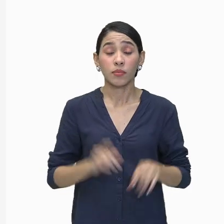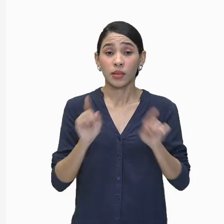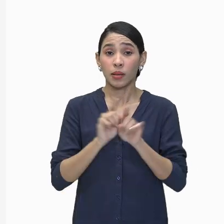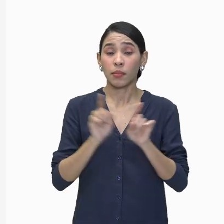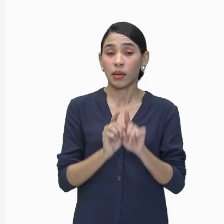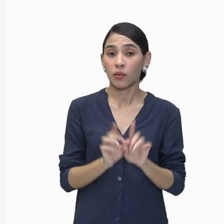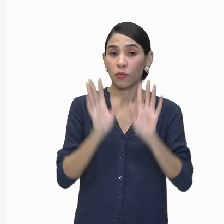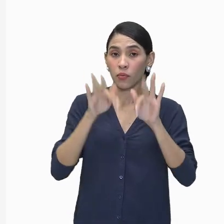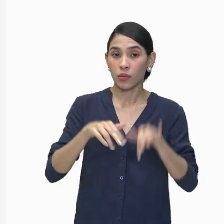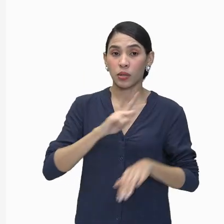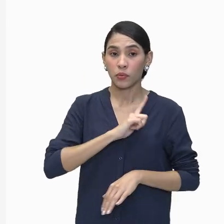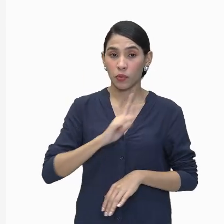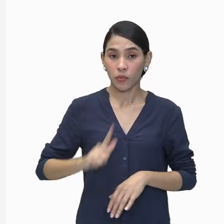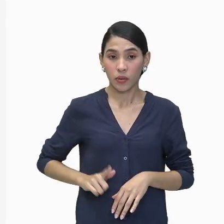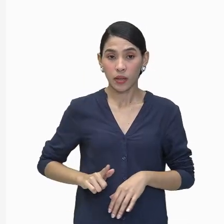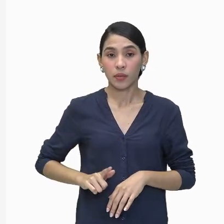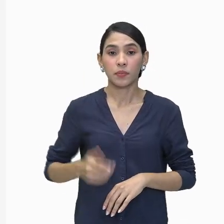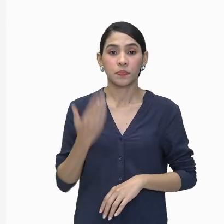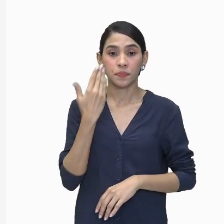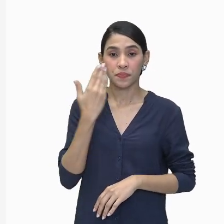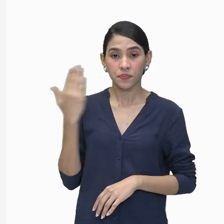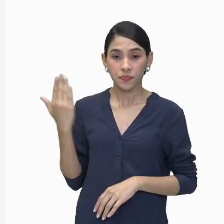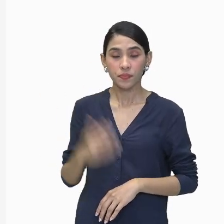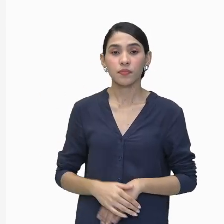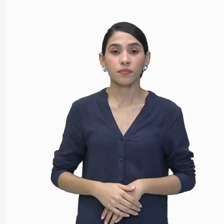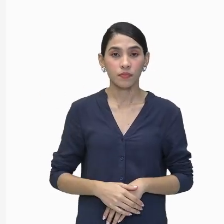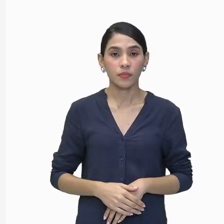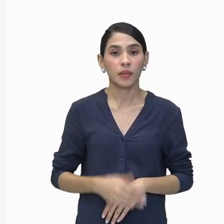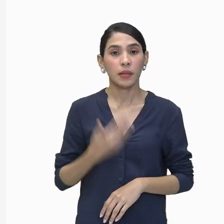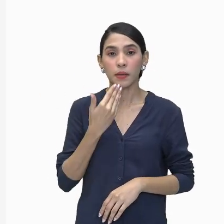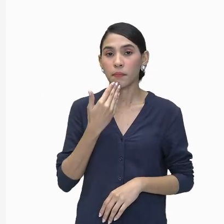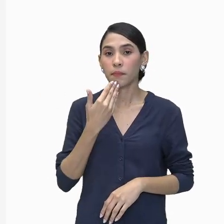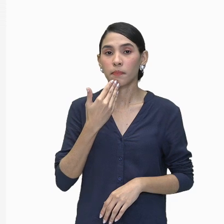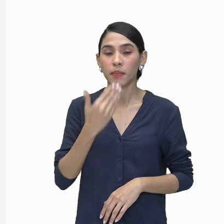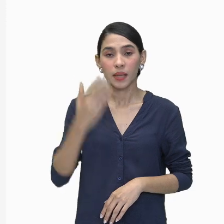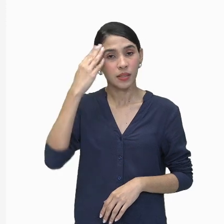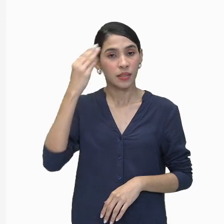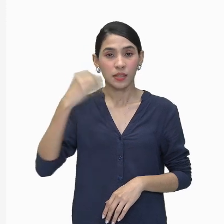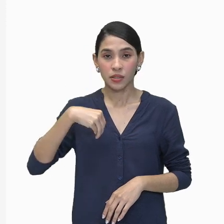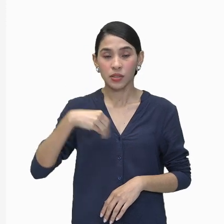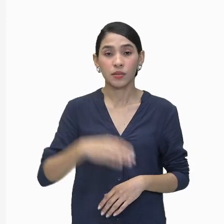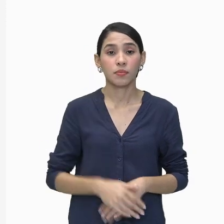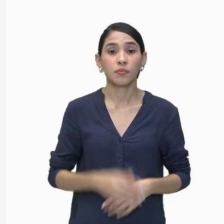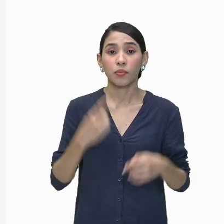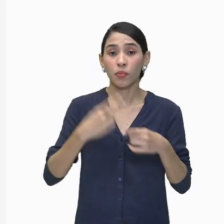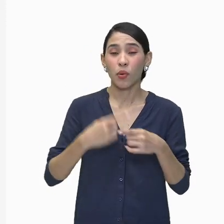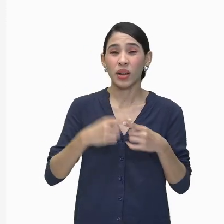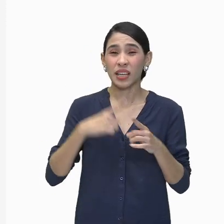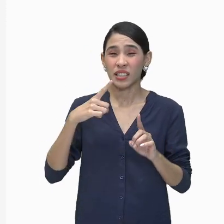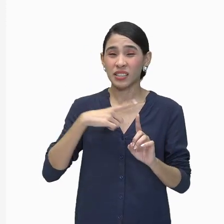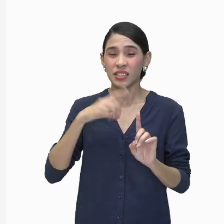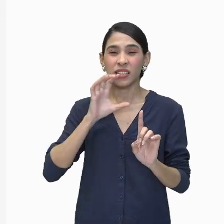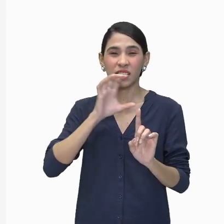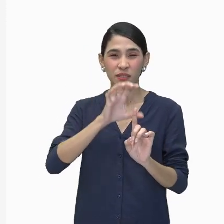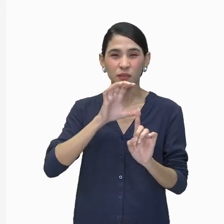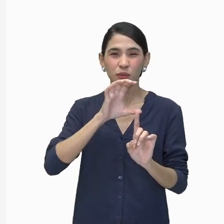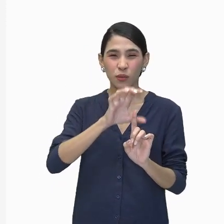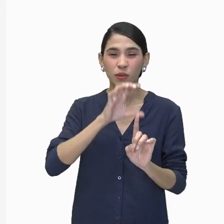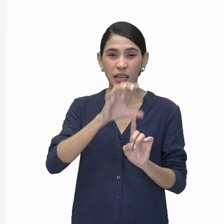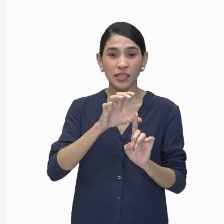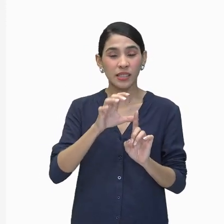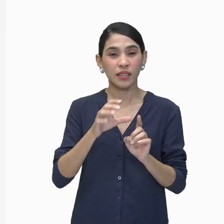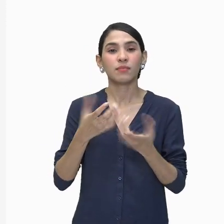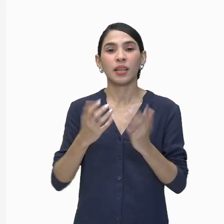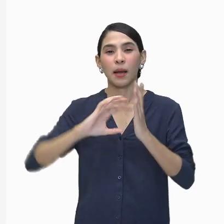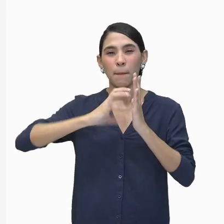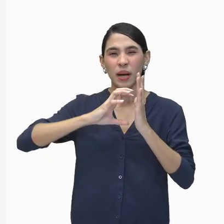do governo do Deodoro da Fonseca? Ele vai renunciar. Por quê? Justamente por conta da pressão que ele tinha dos partidos políticos ali que